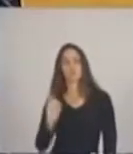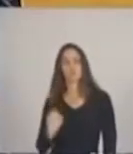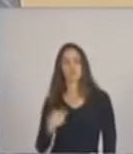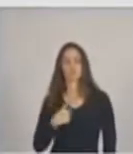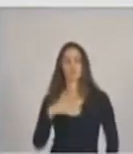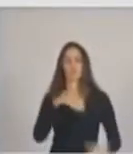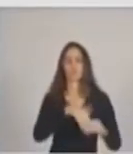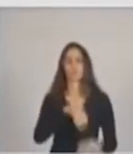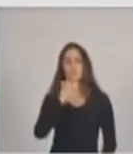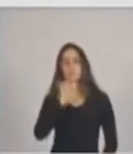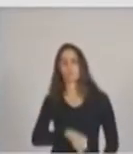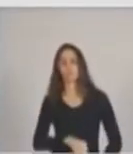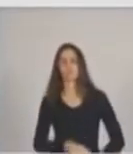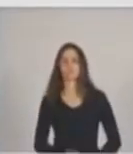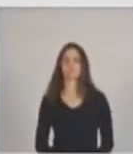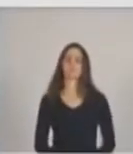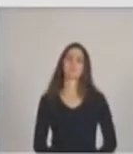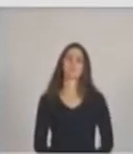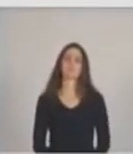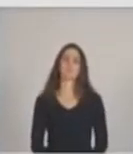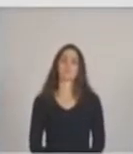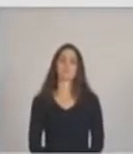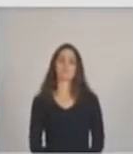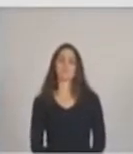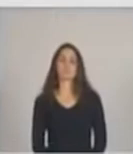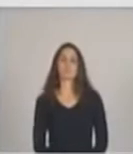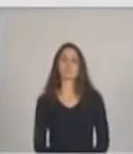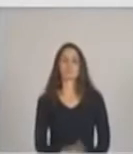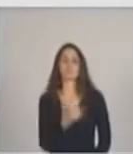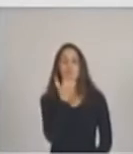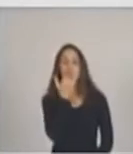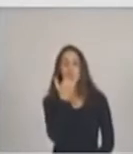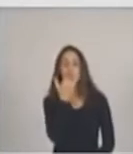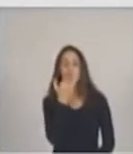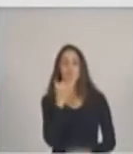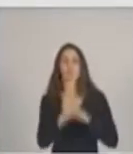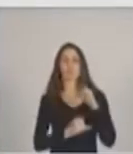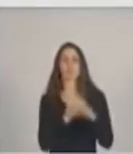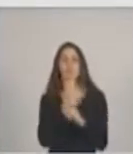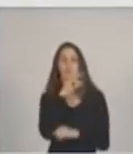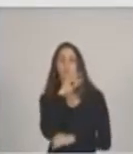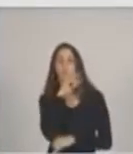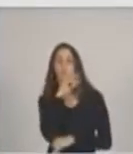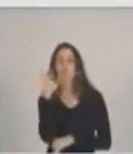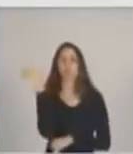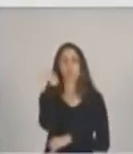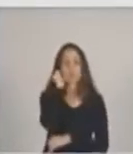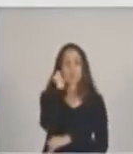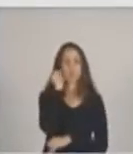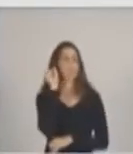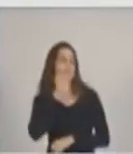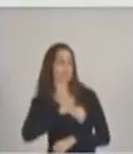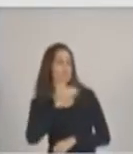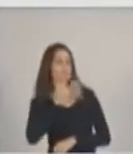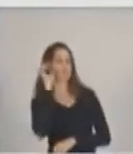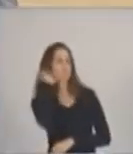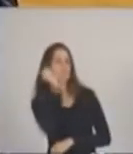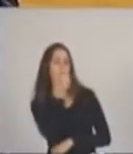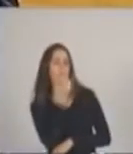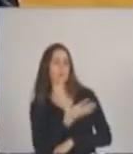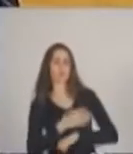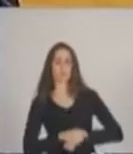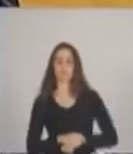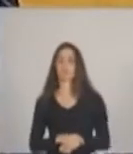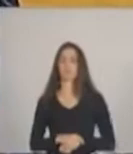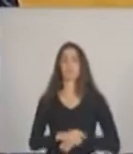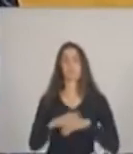Voto sim, senhor presidente. Vota sim. Deve ser a conexão aqui, está me ouvindo? Estou te ouvindo bem. Obrigado. Então